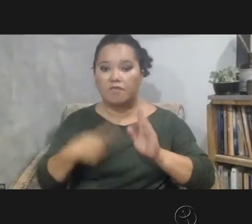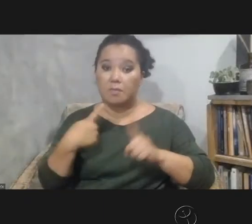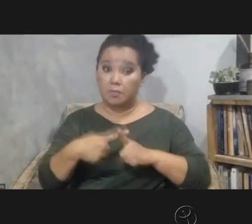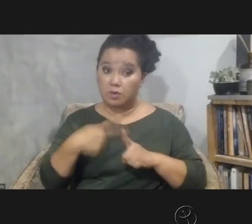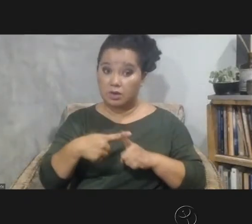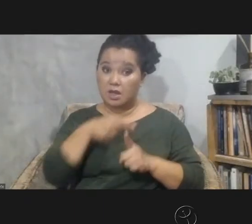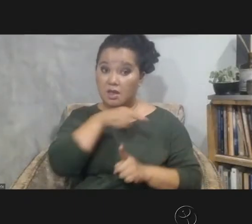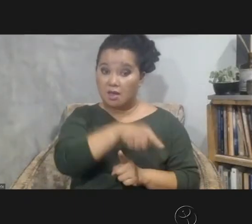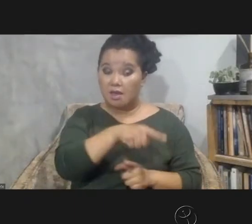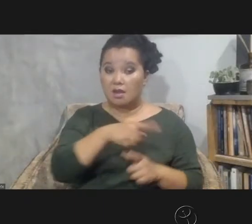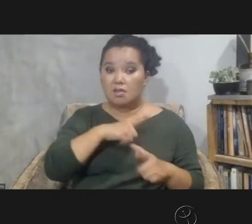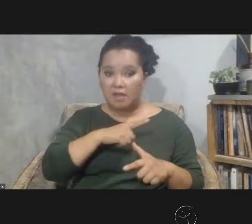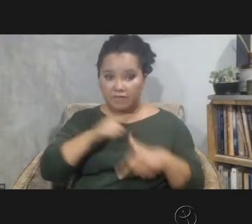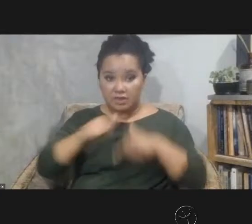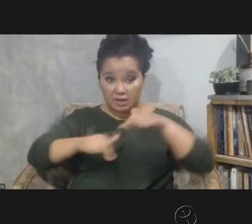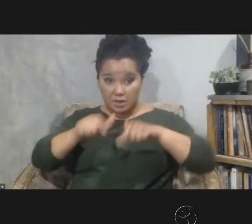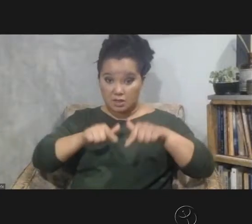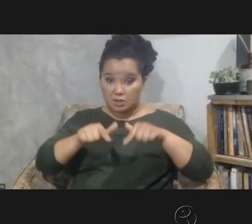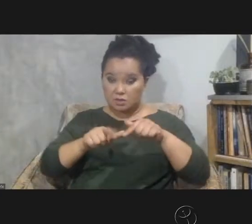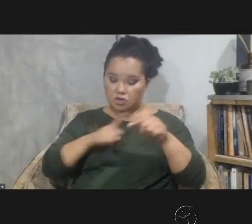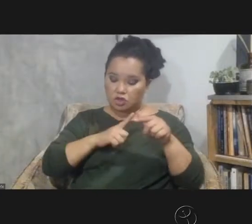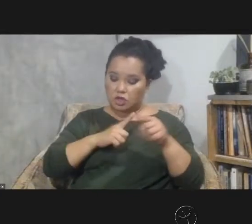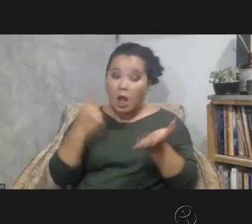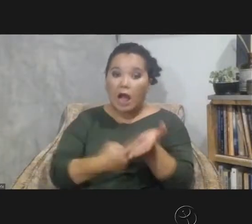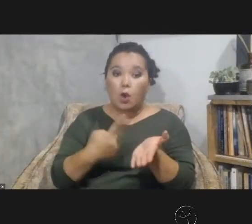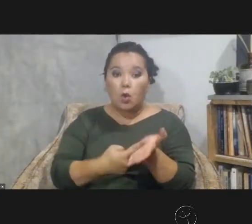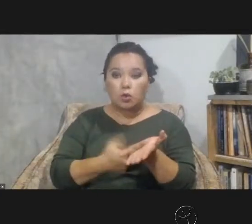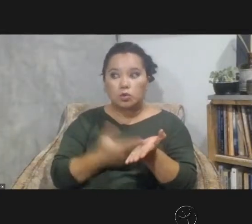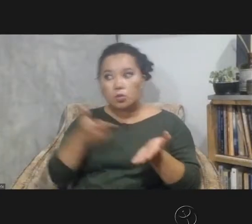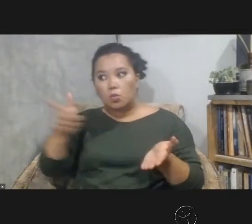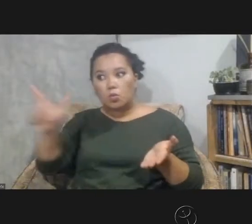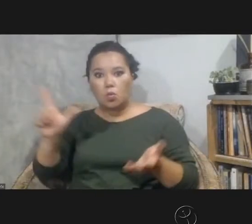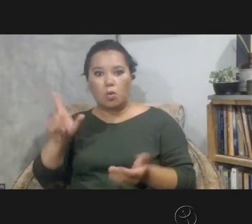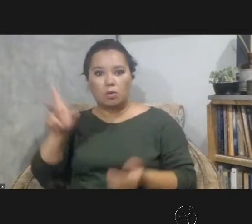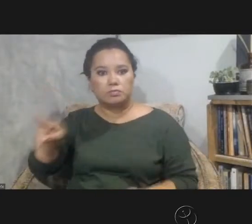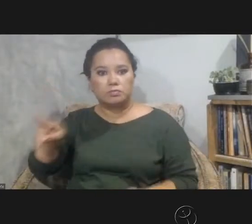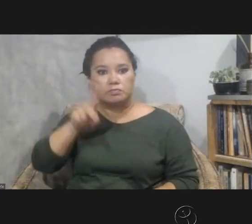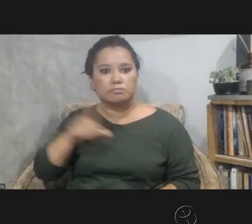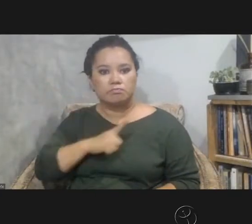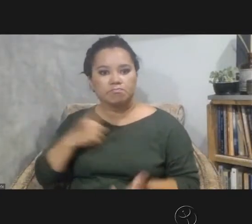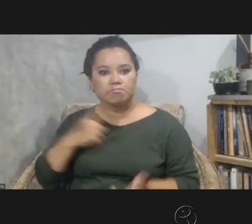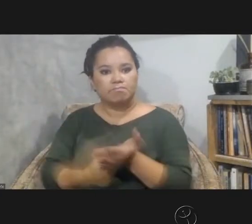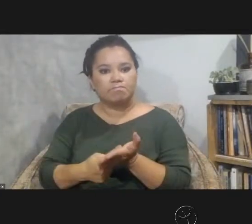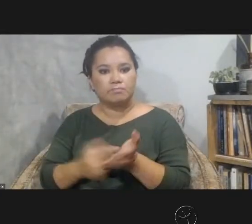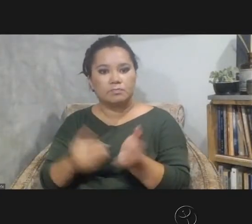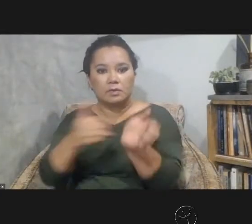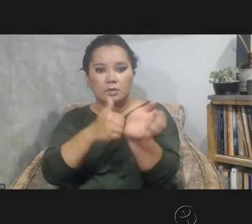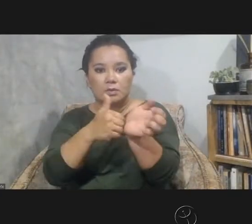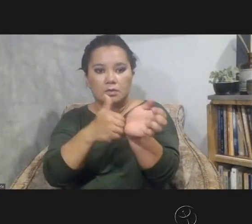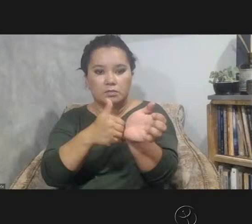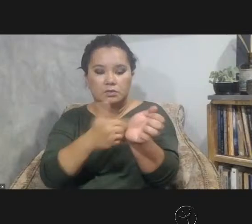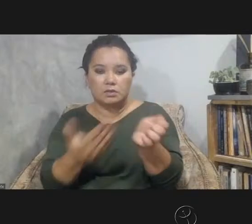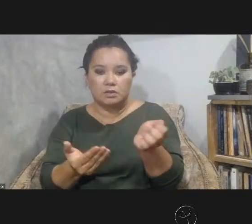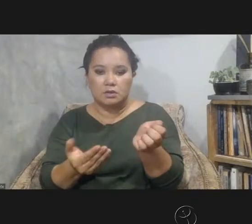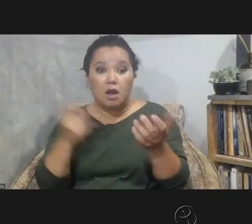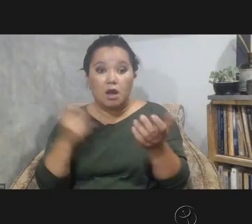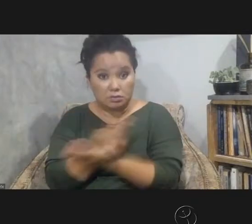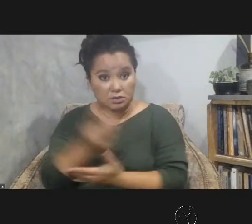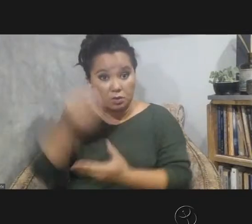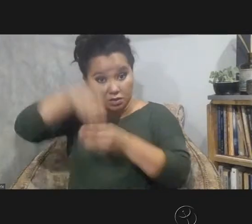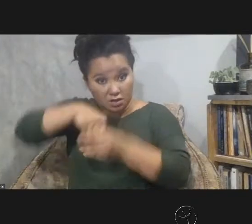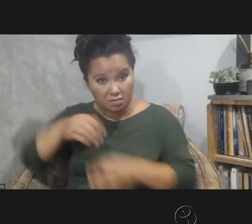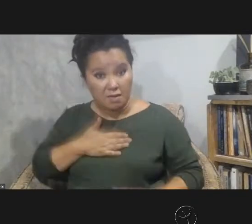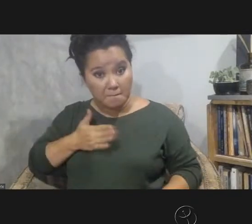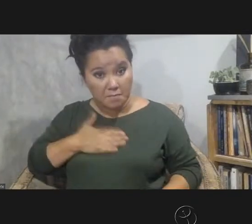professor com um acordo de confidencialidade aí empresarial. Isso aconteceu na minha universidade, na